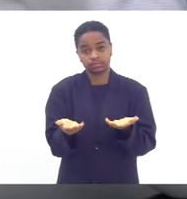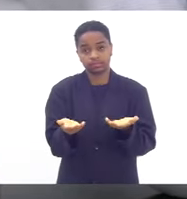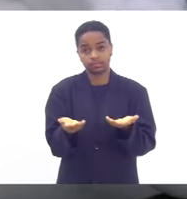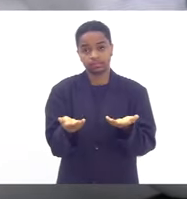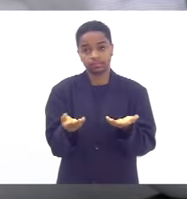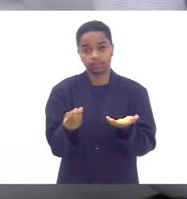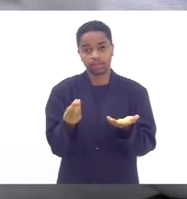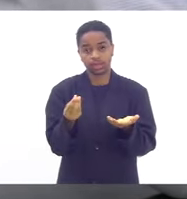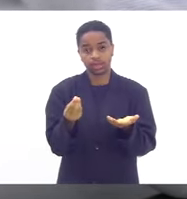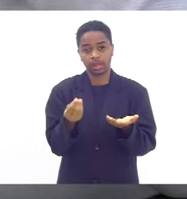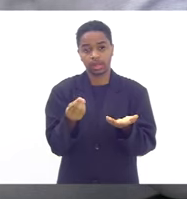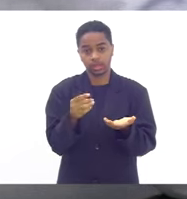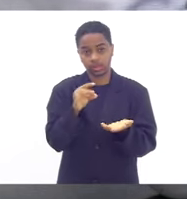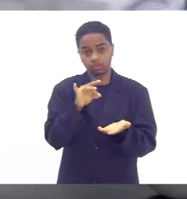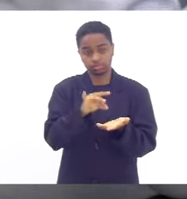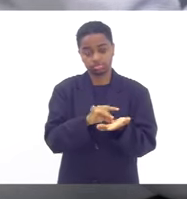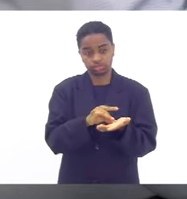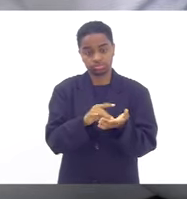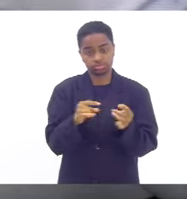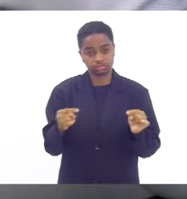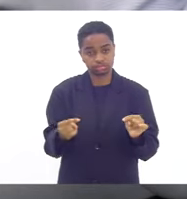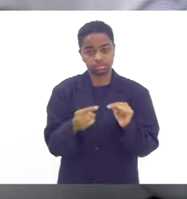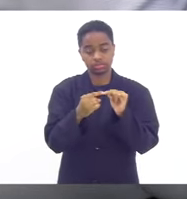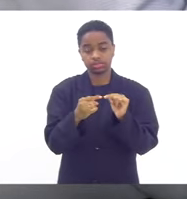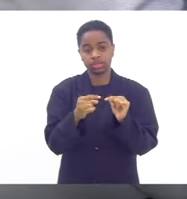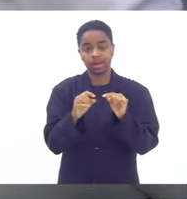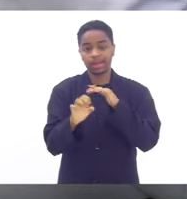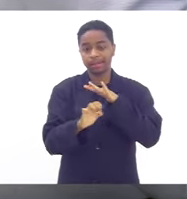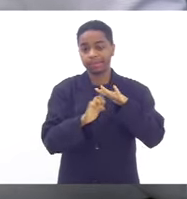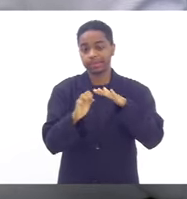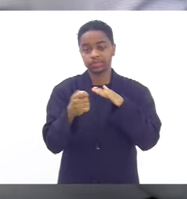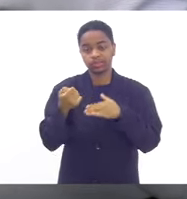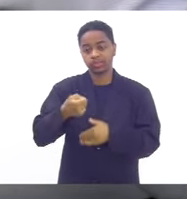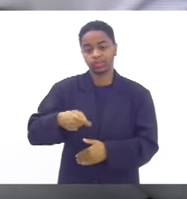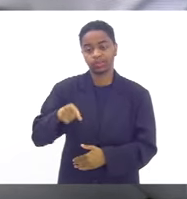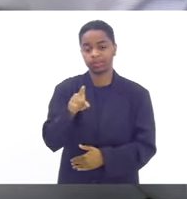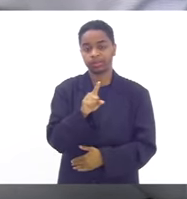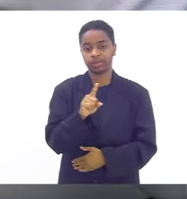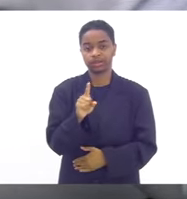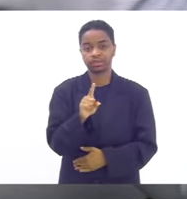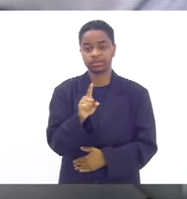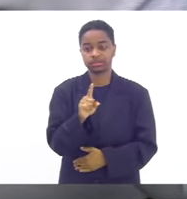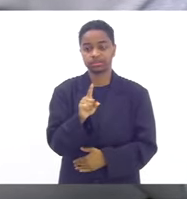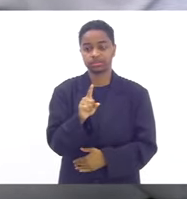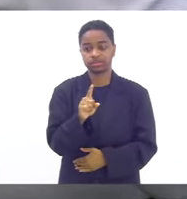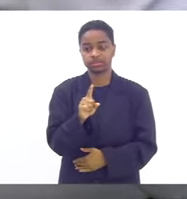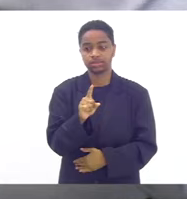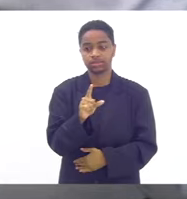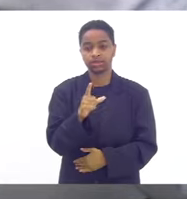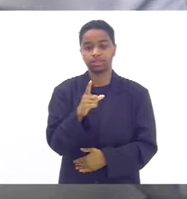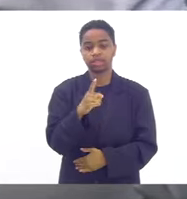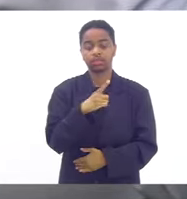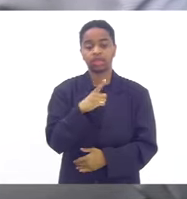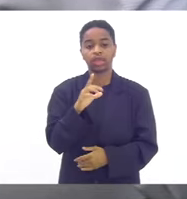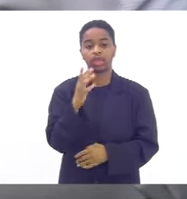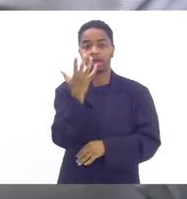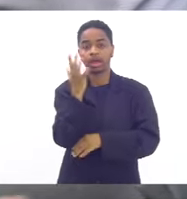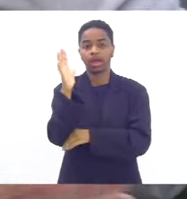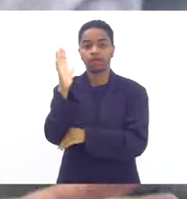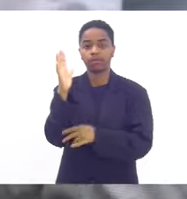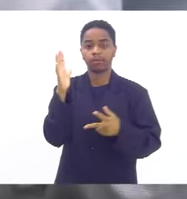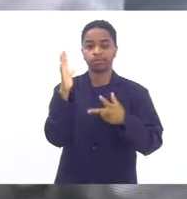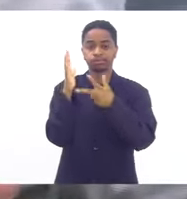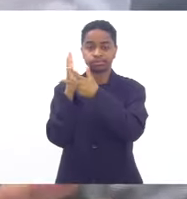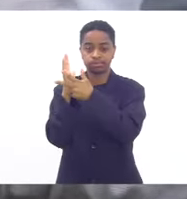no sentido original dela, a concessionária não precisaria ter poda. Ela tem a poda hoje porque